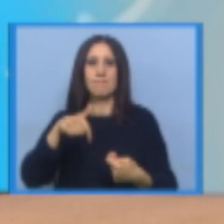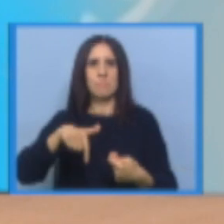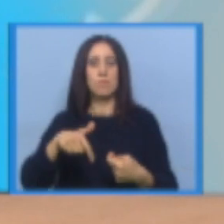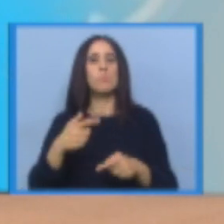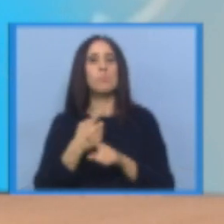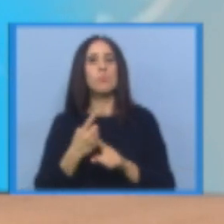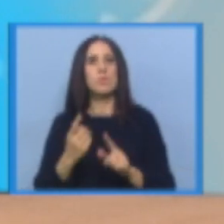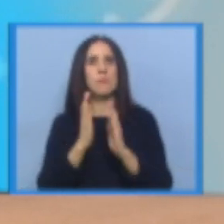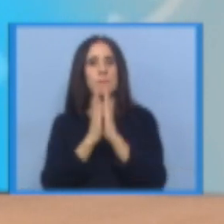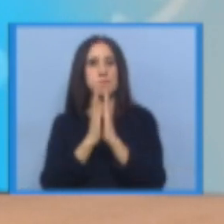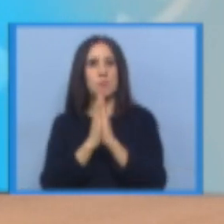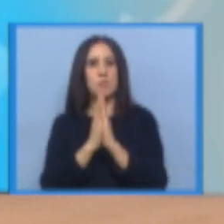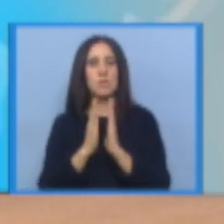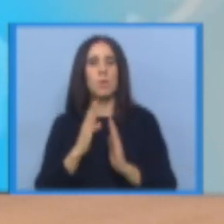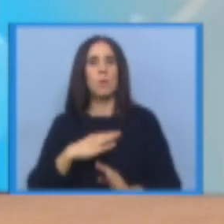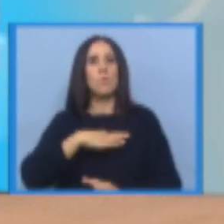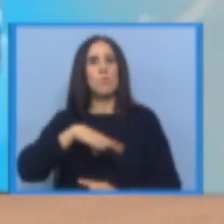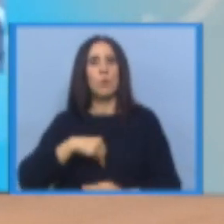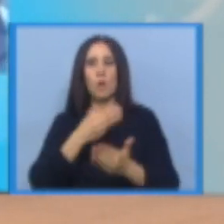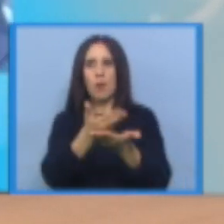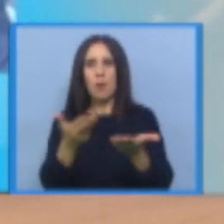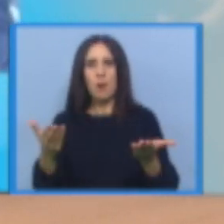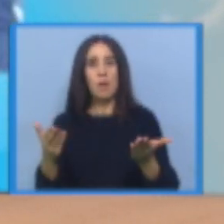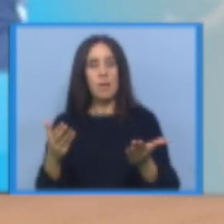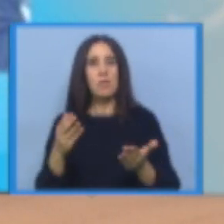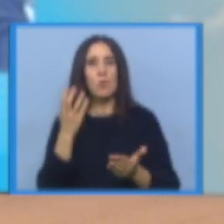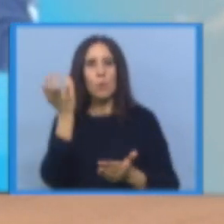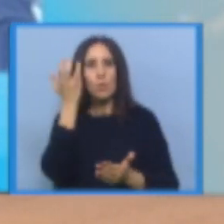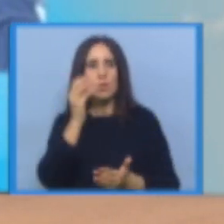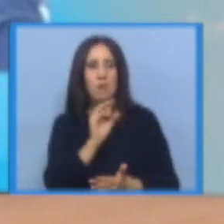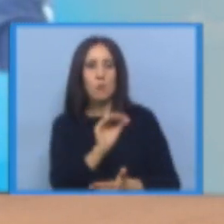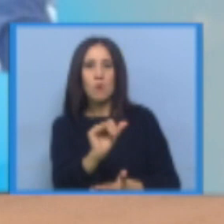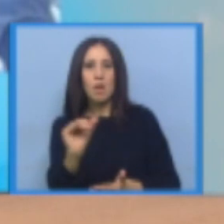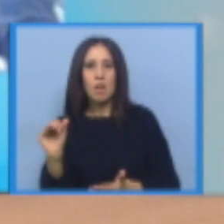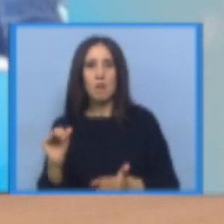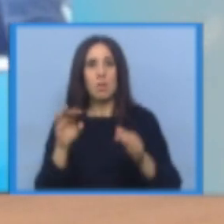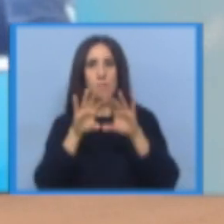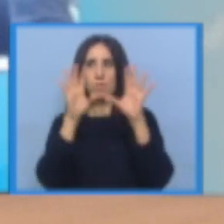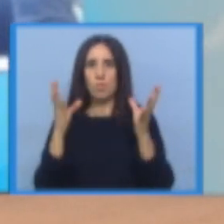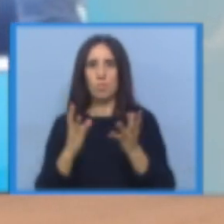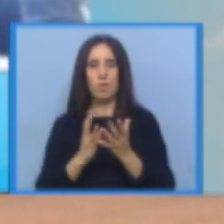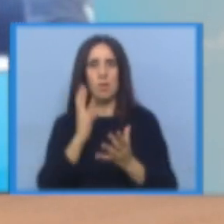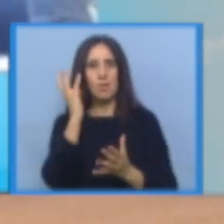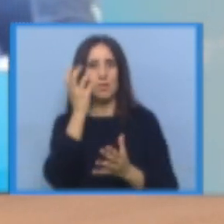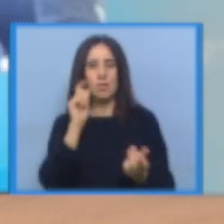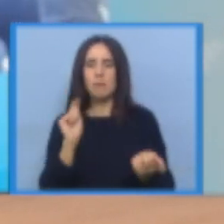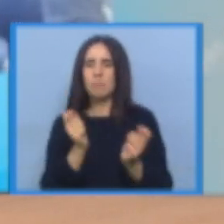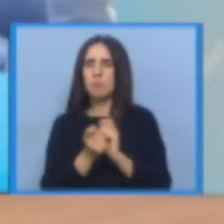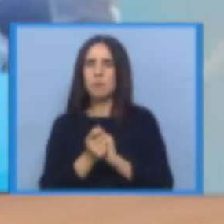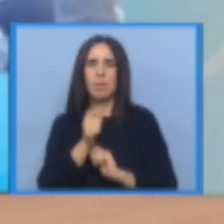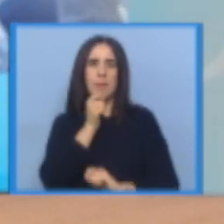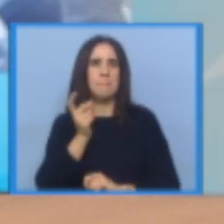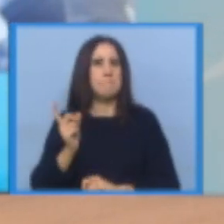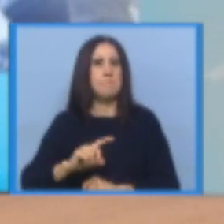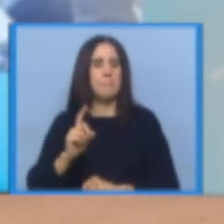a Igreja vive num mundo em que as culturas locais e as culturas globais estão em evolução constante. Não